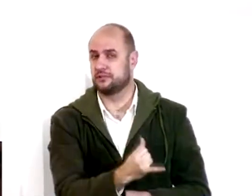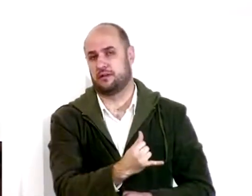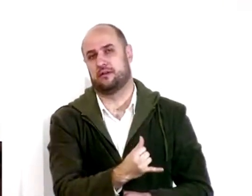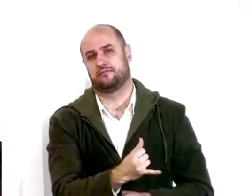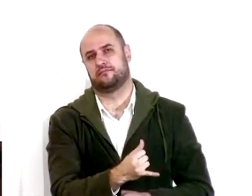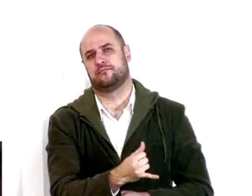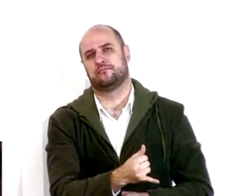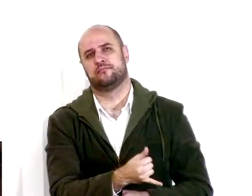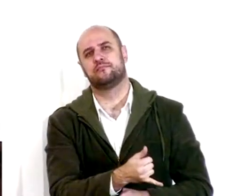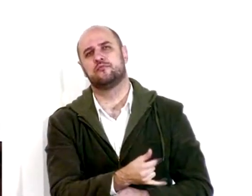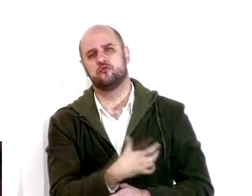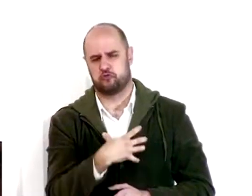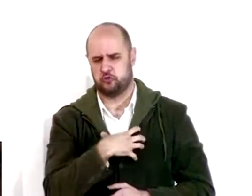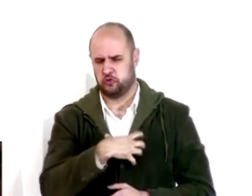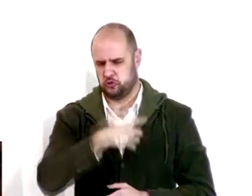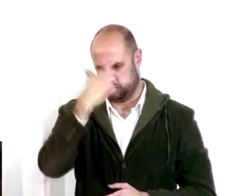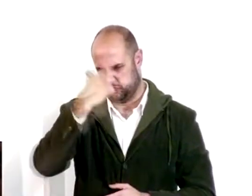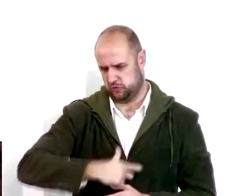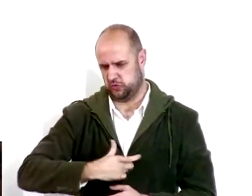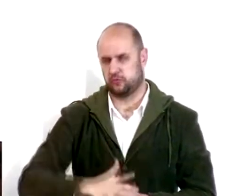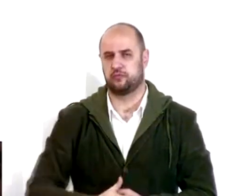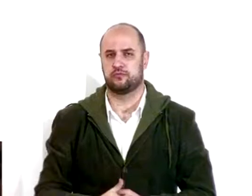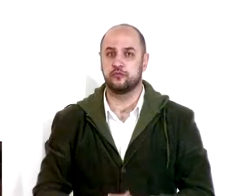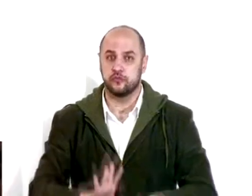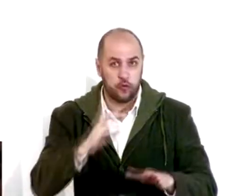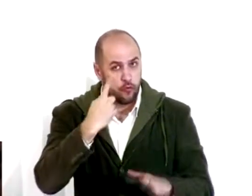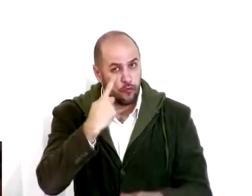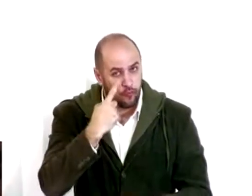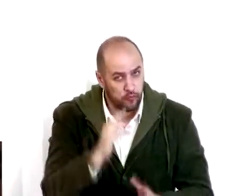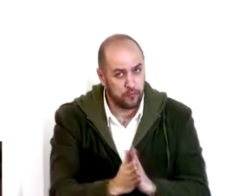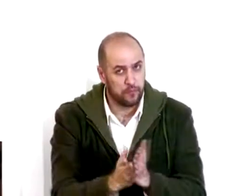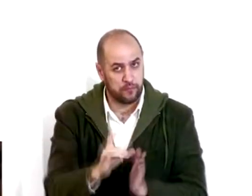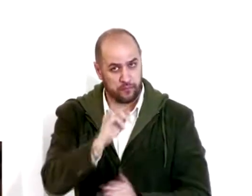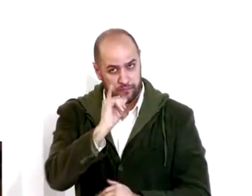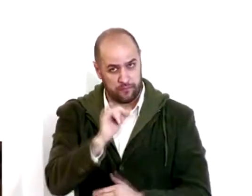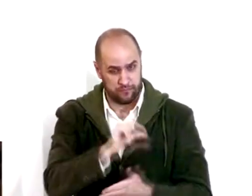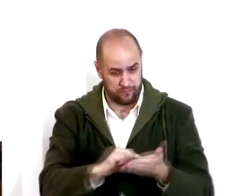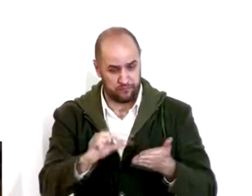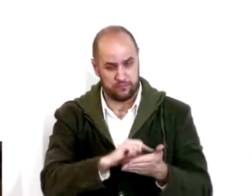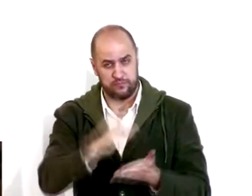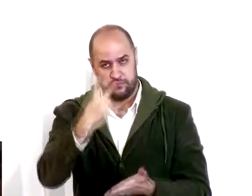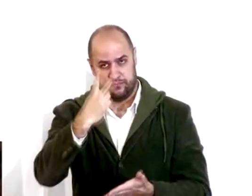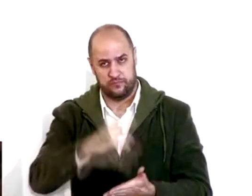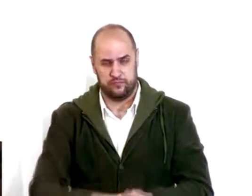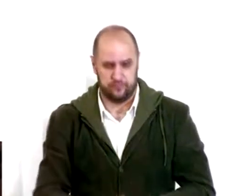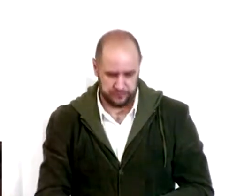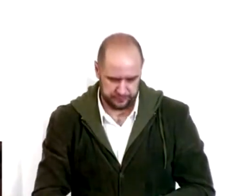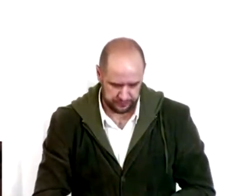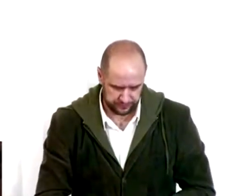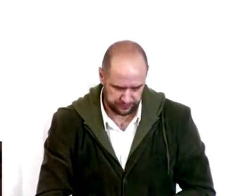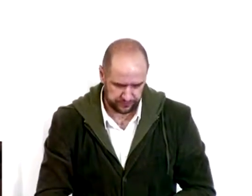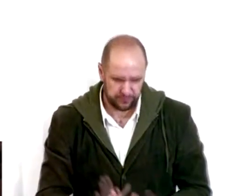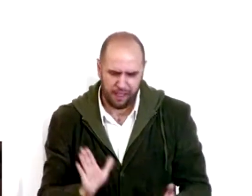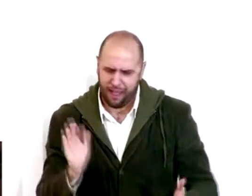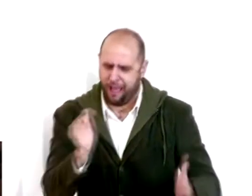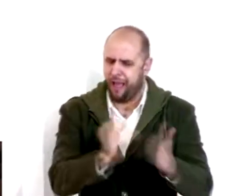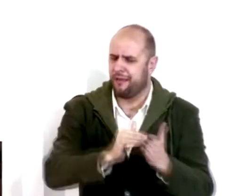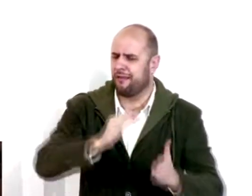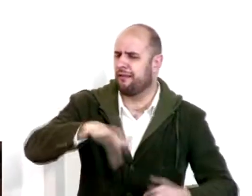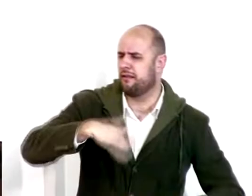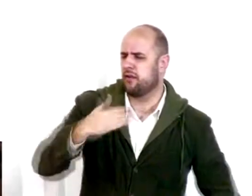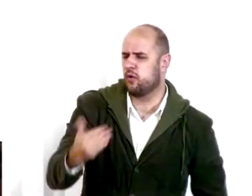daquilo que eles estão cometendo. Veja o que o texto nos diz, verso 2. Até quando